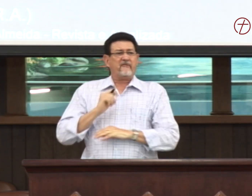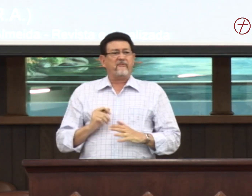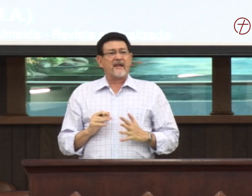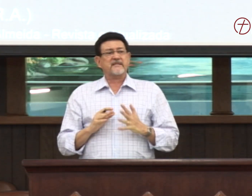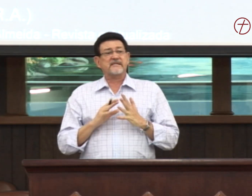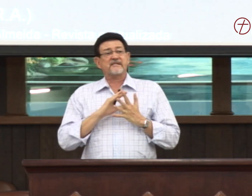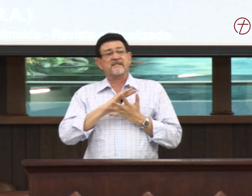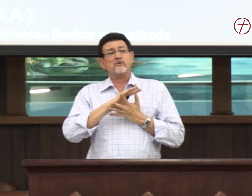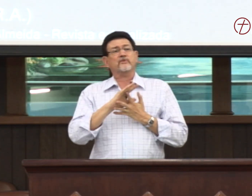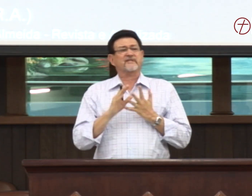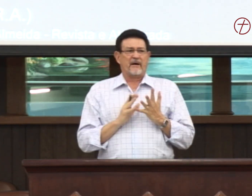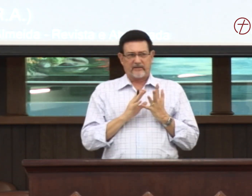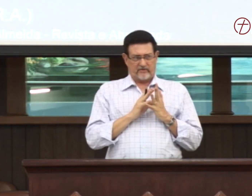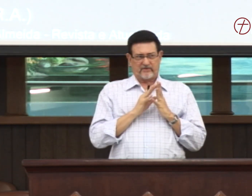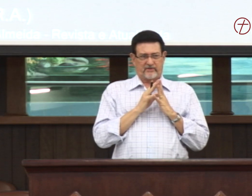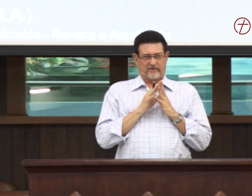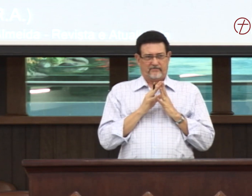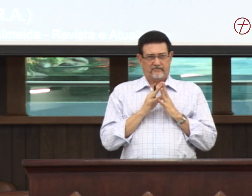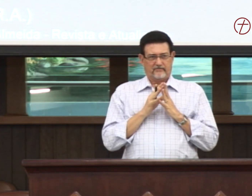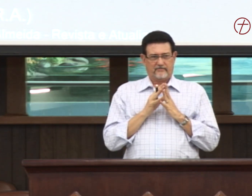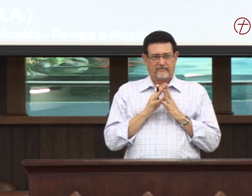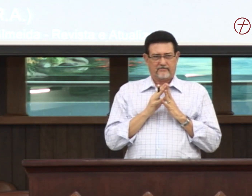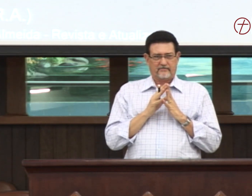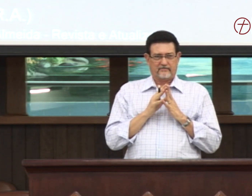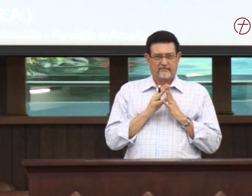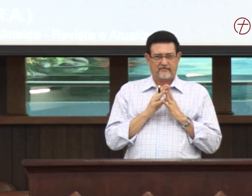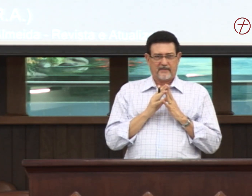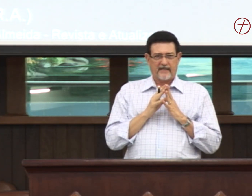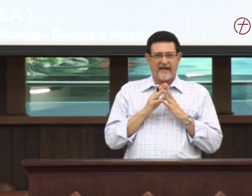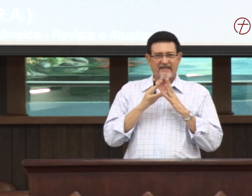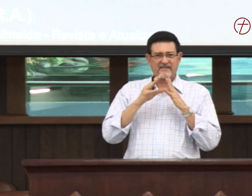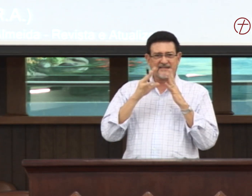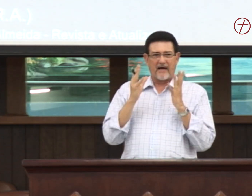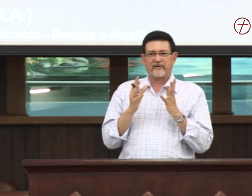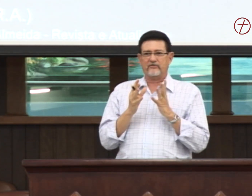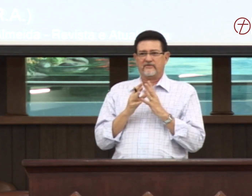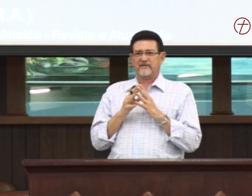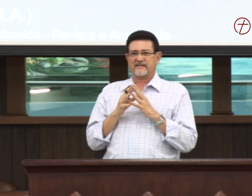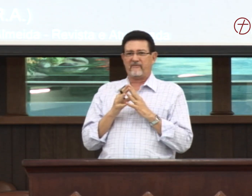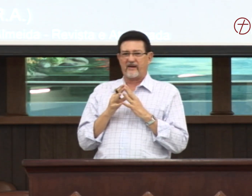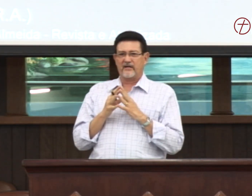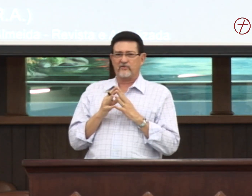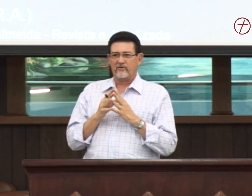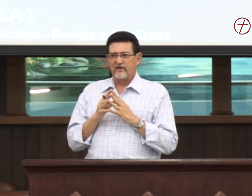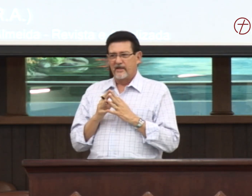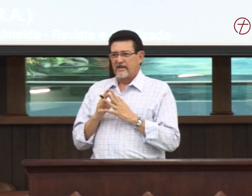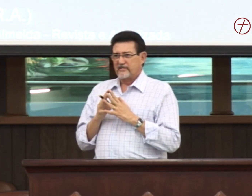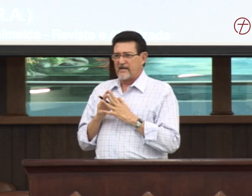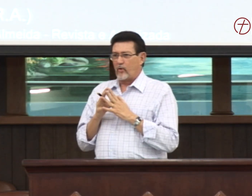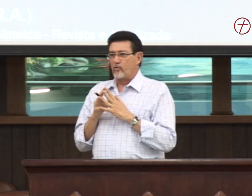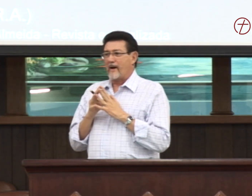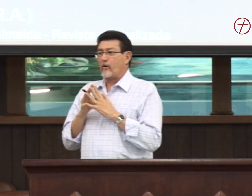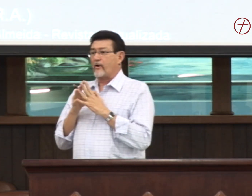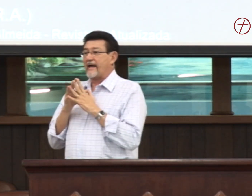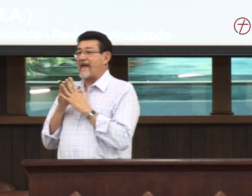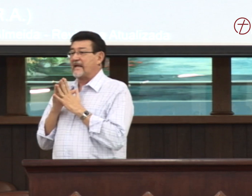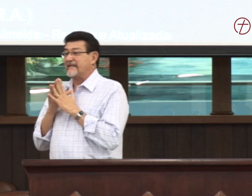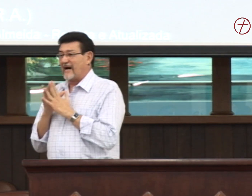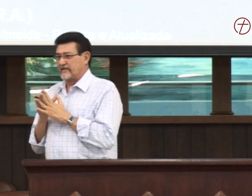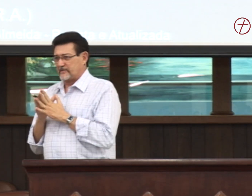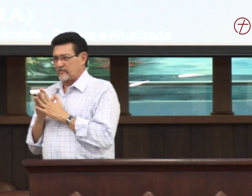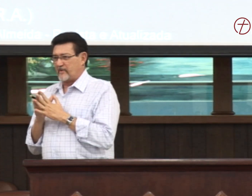mas a Bíblia fala de cinco sábados e cada Sábado está falando de alguma